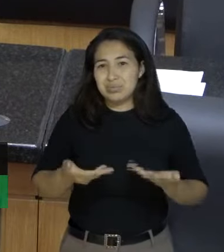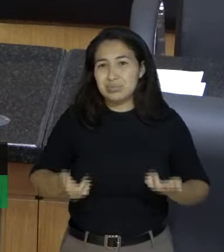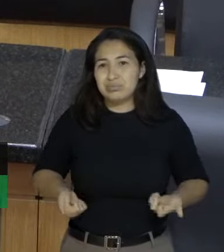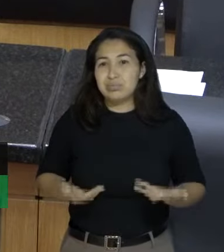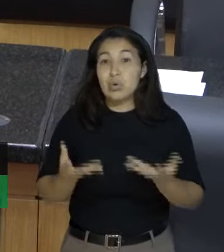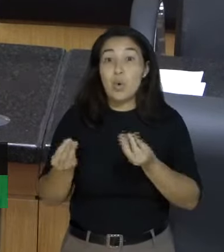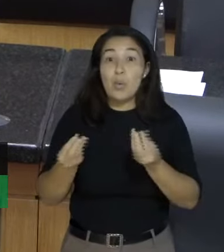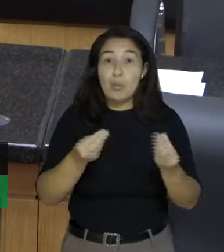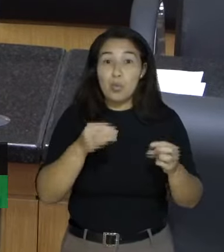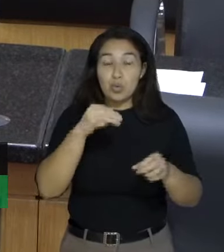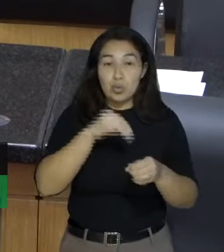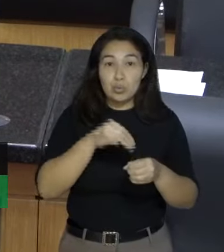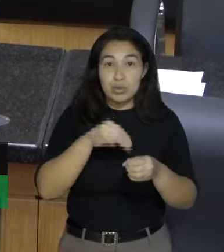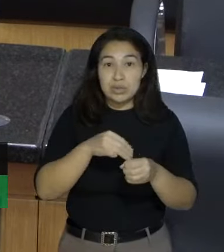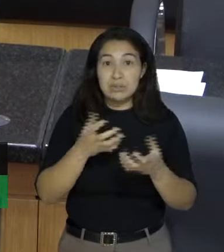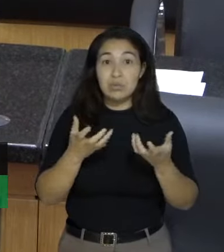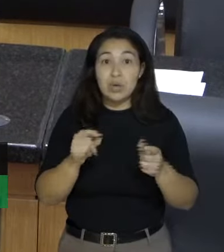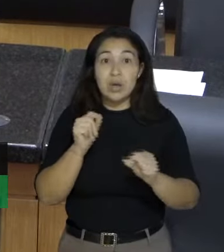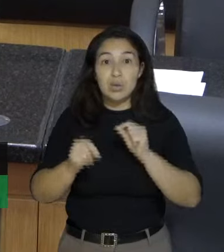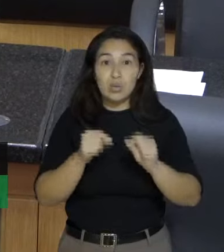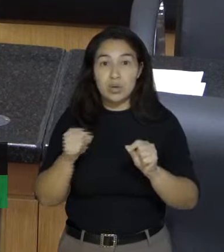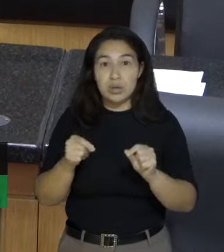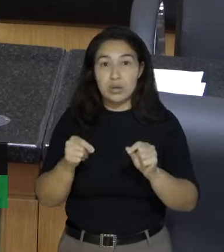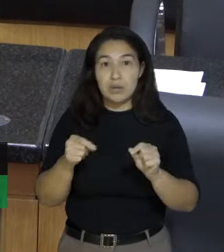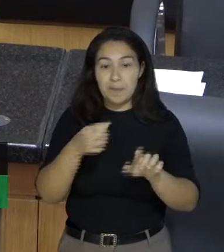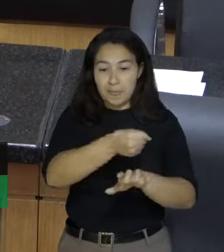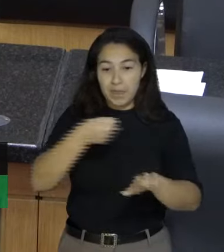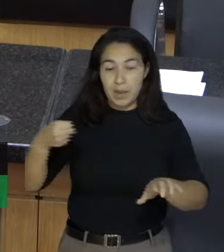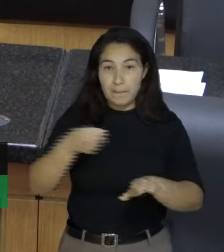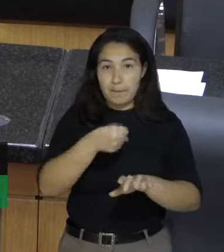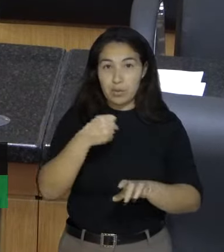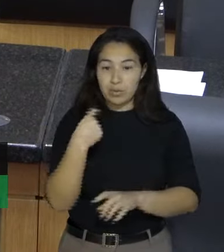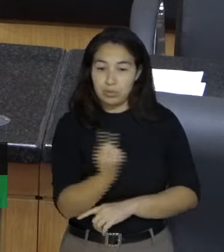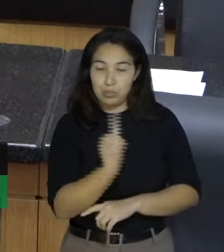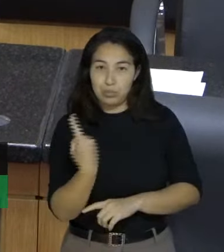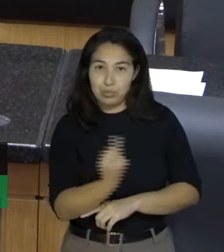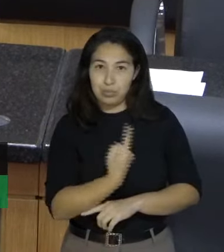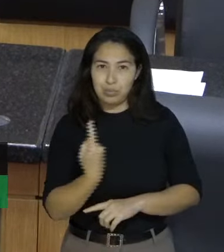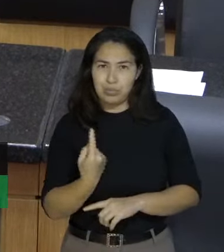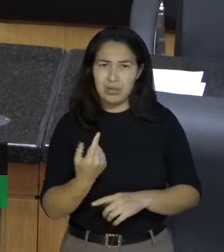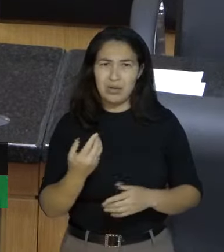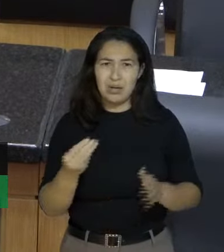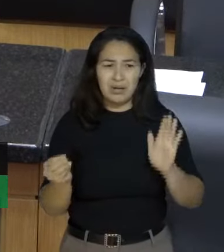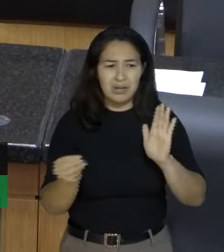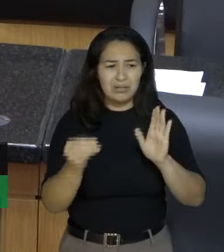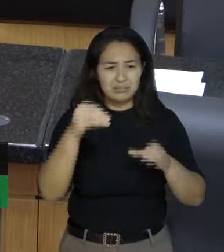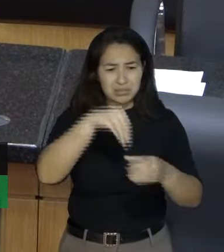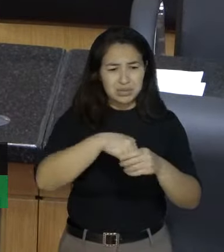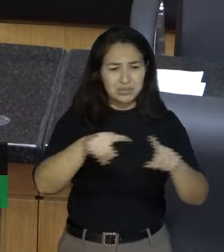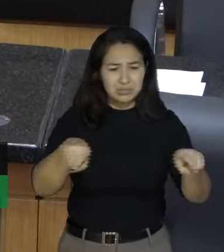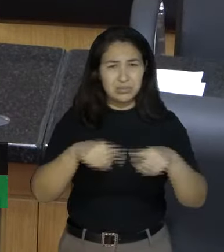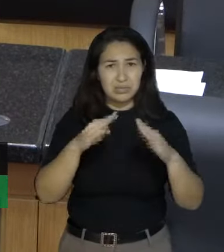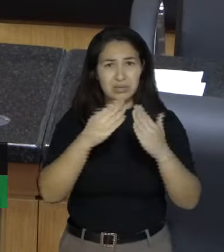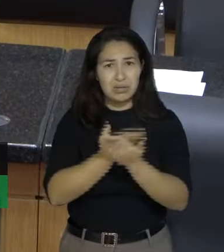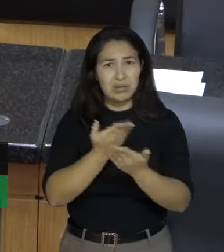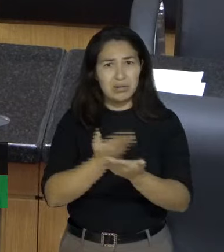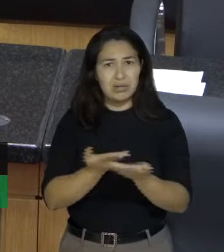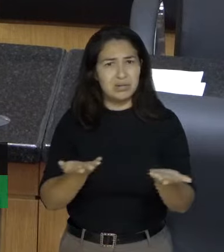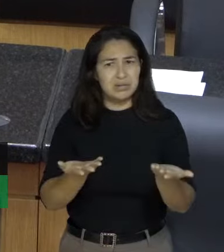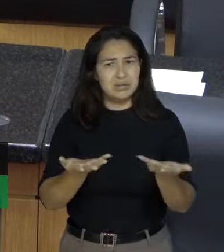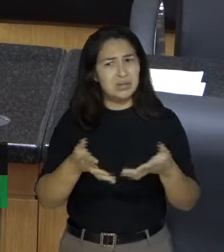colocando até porta nos colégios e eu não quero ter essa essa esse desprazer de ver o nosso governo de